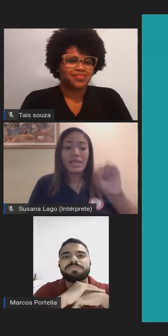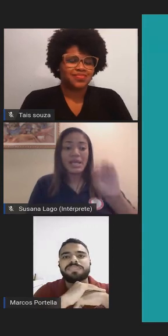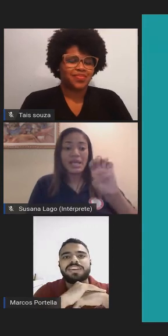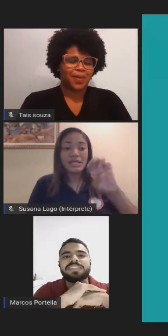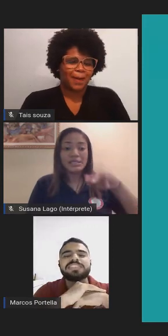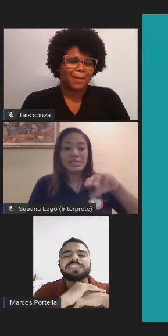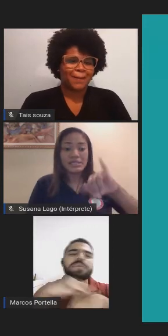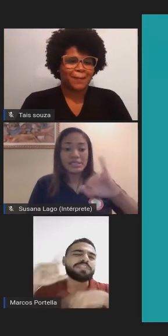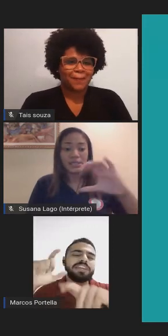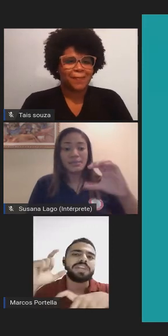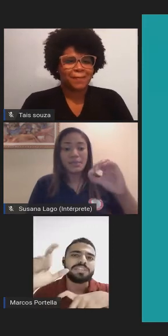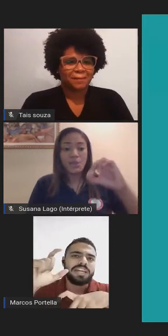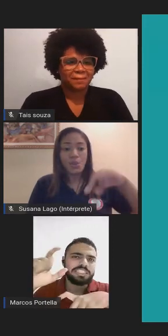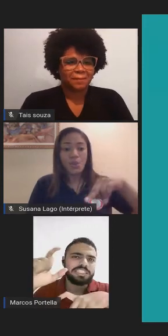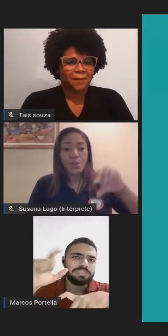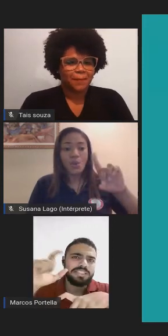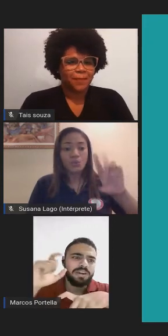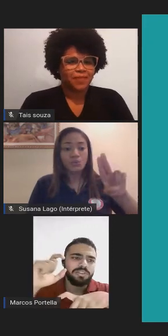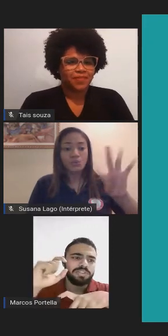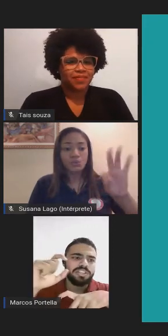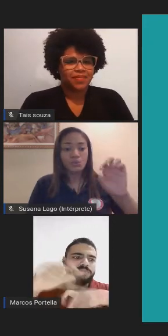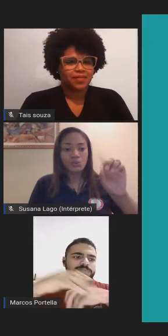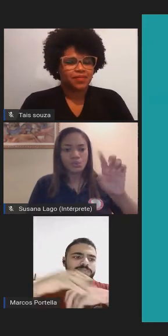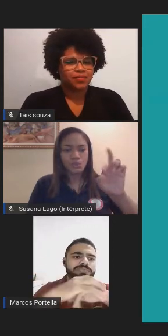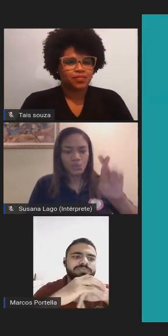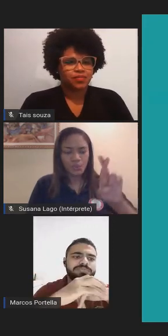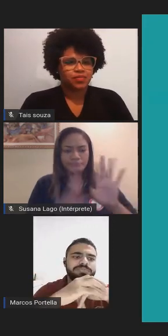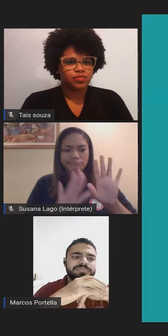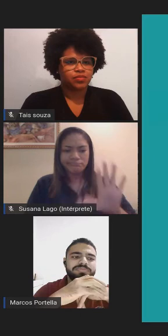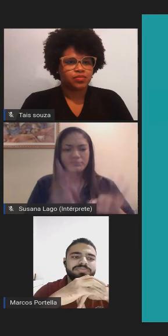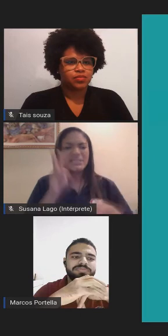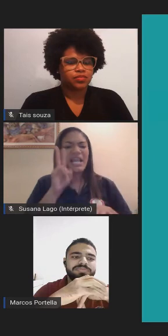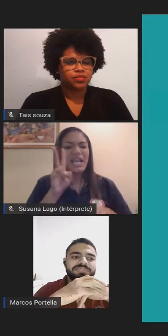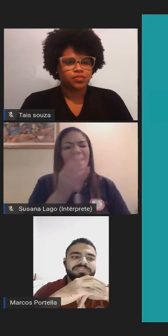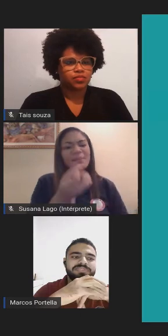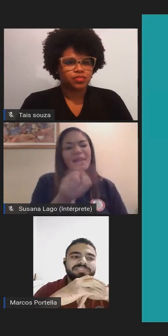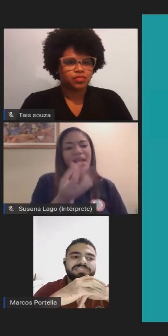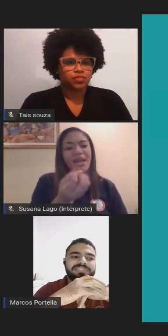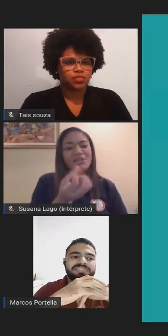LED. Você lembra que eu falei que o LED é uma classe especial de componente?